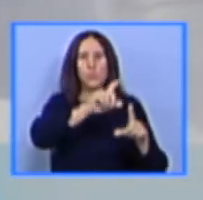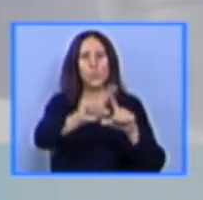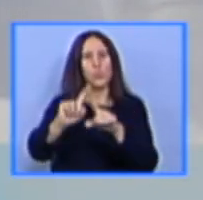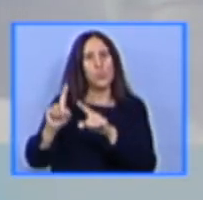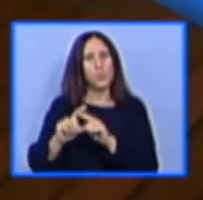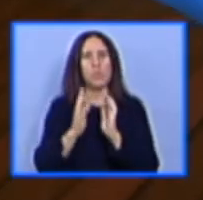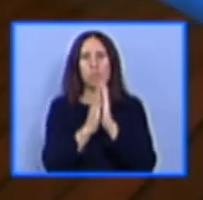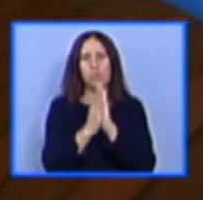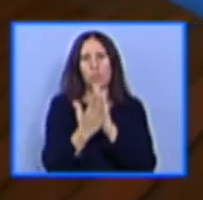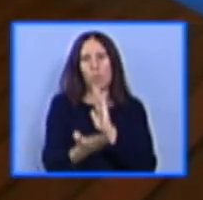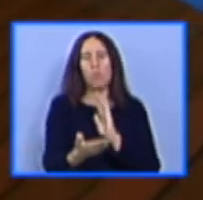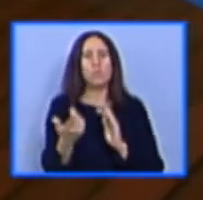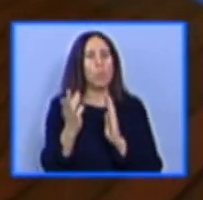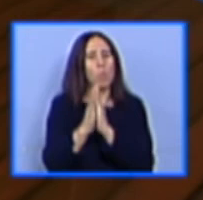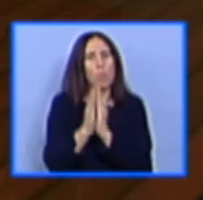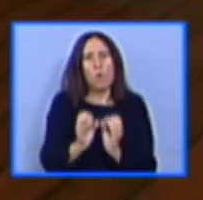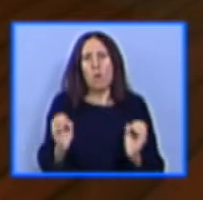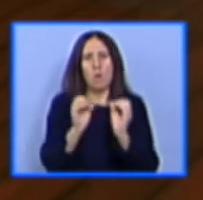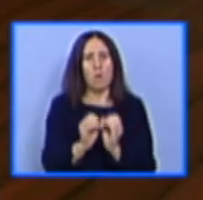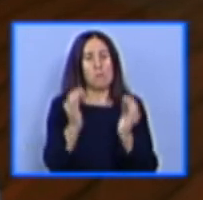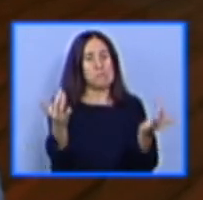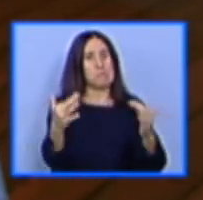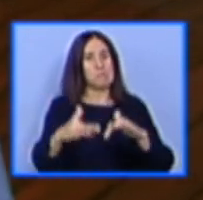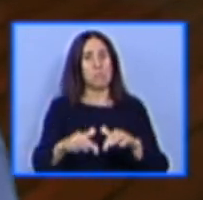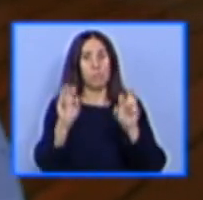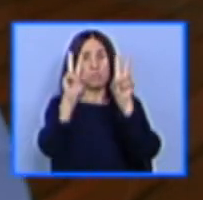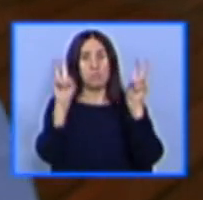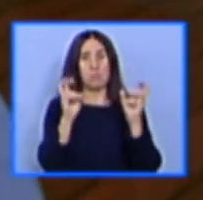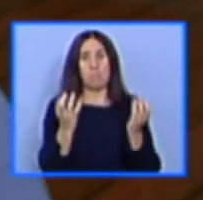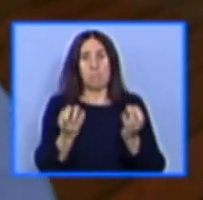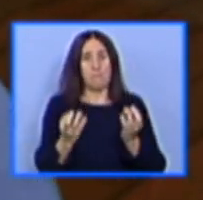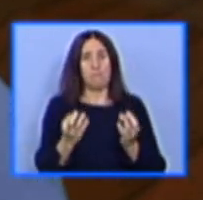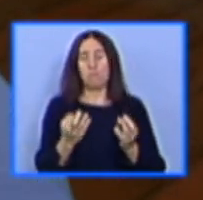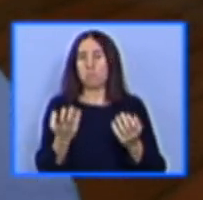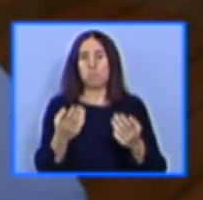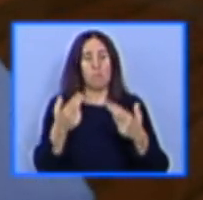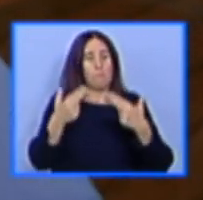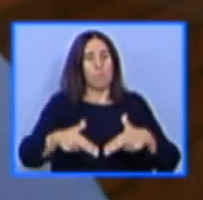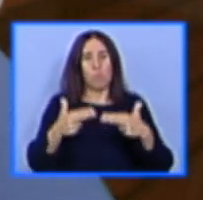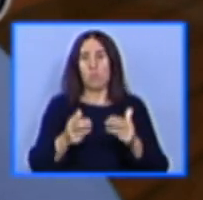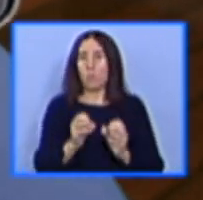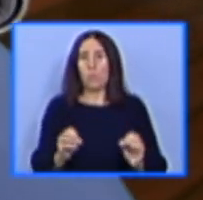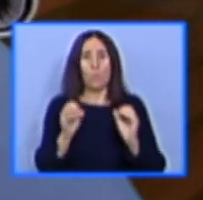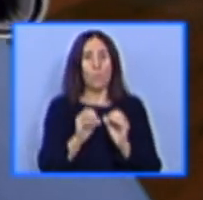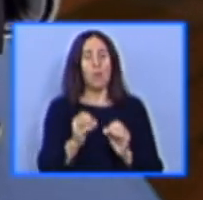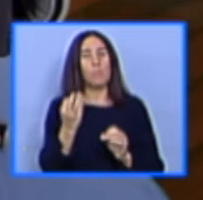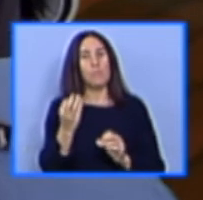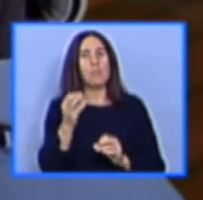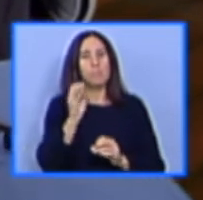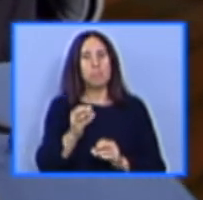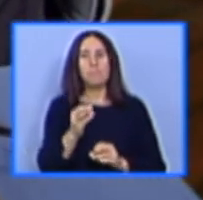confissões religiosas, outras sem confissões religiosas, porque este é um tema, de facto, que ultrapassa todas as fronteiras, porque é a fronteira